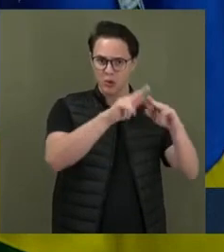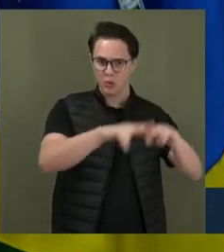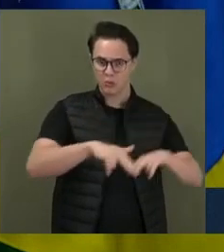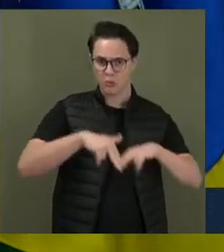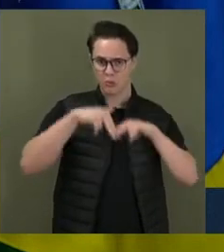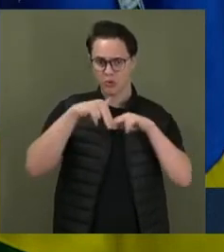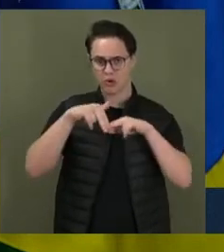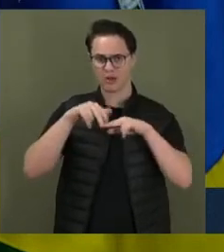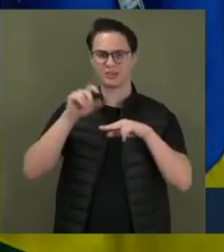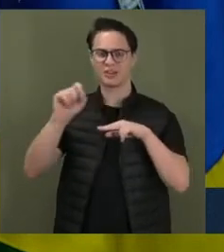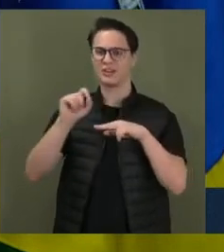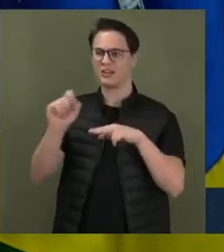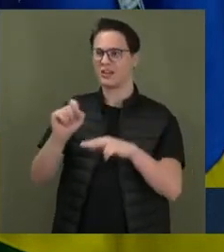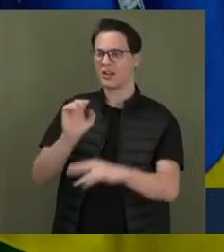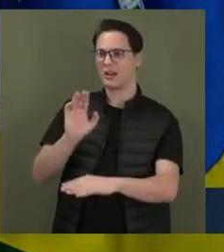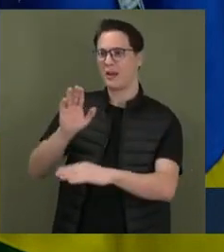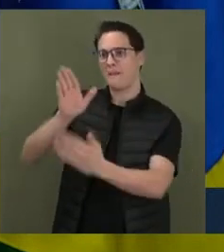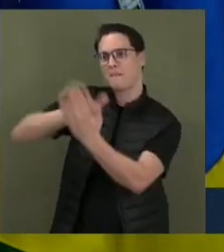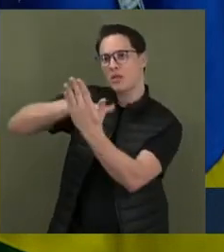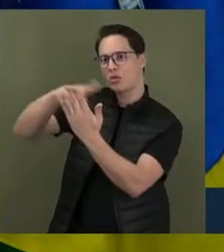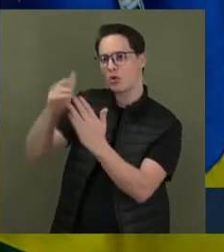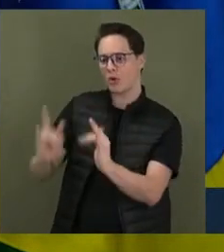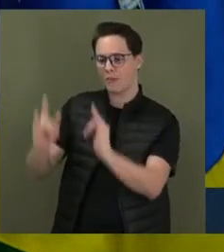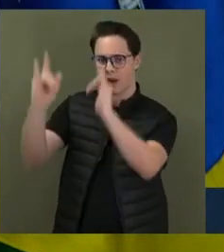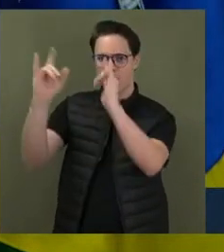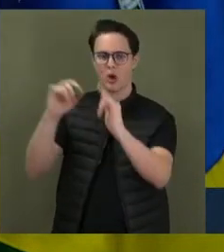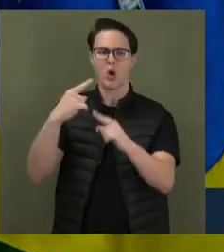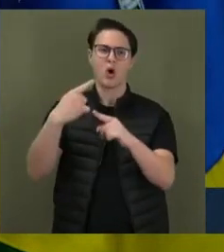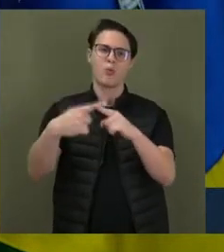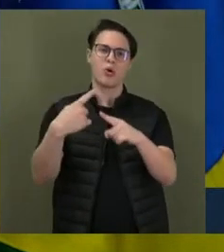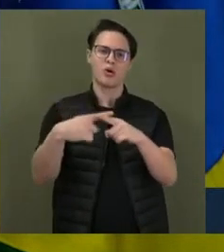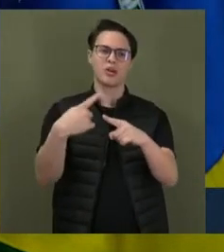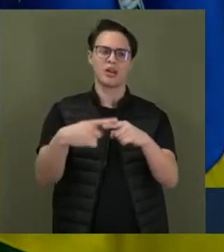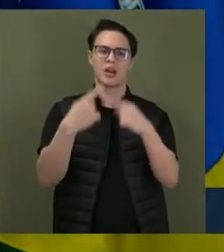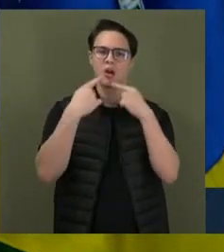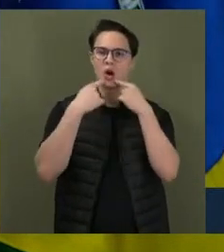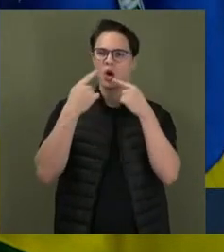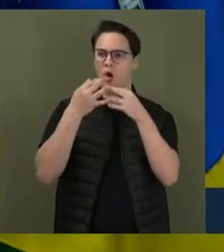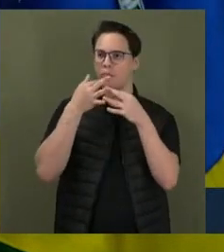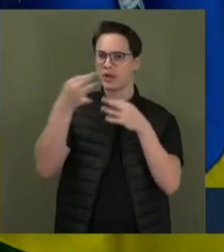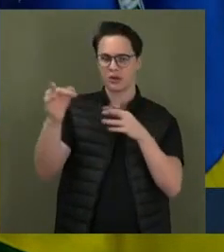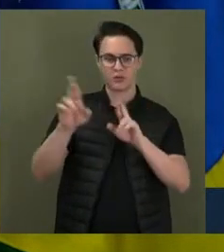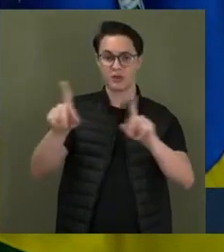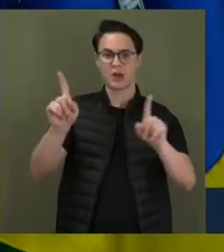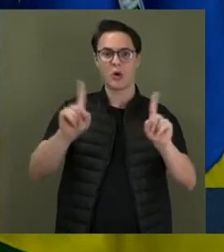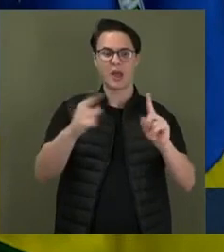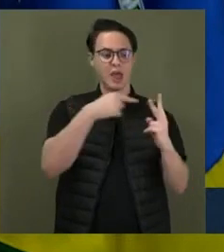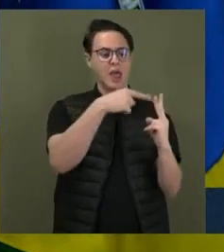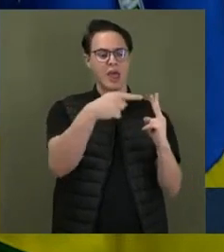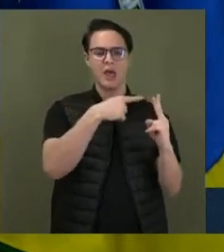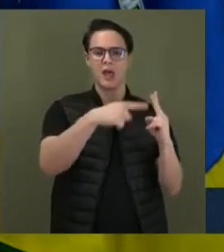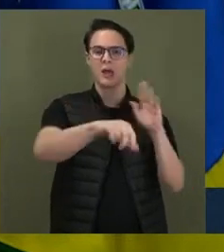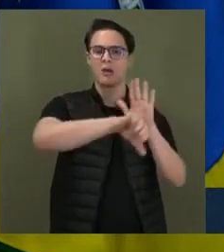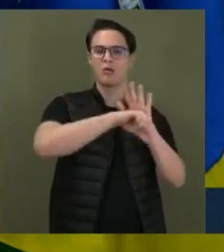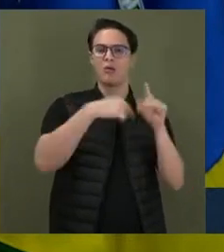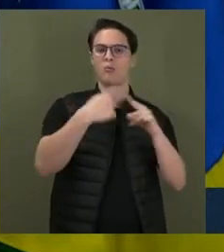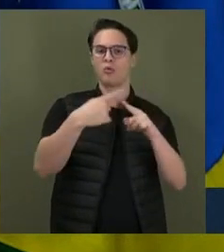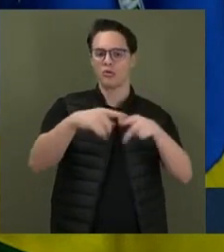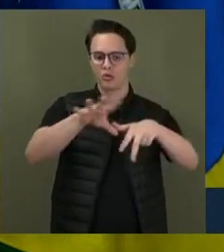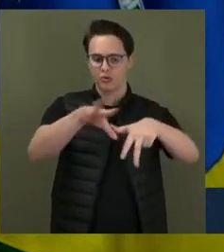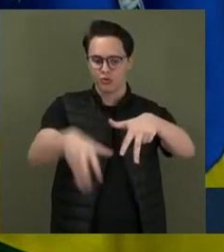prédios públicos ou por discordarem do regime de ocasião, mas sim por sequestros, roubos a bancos e